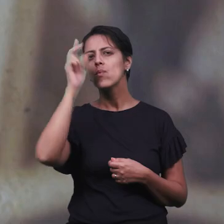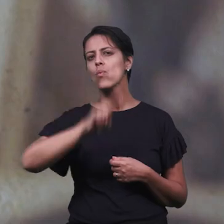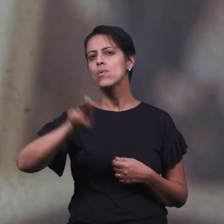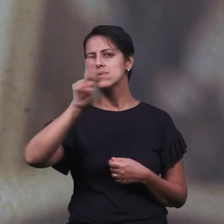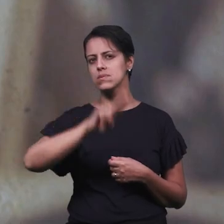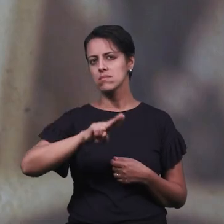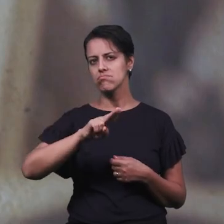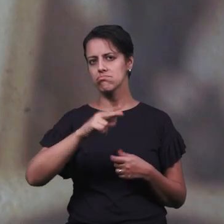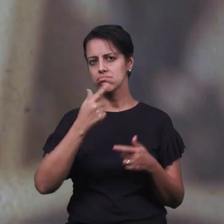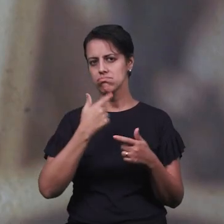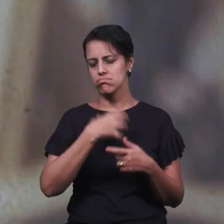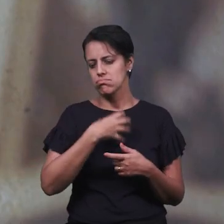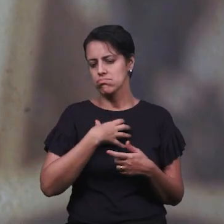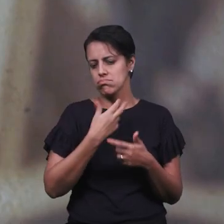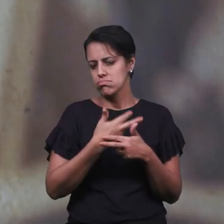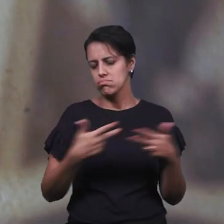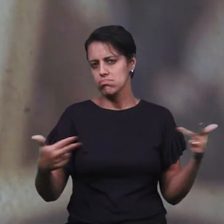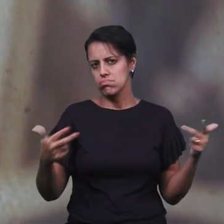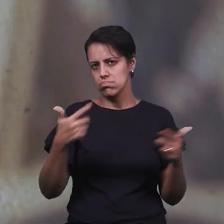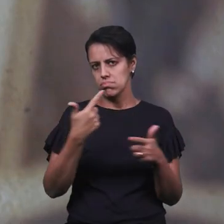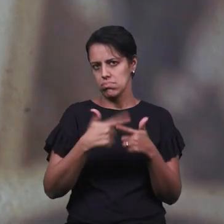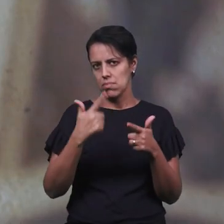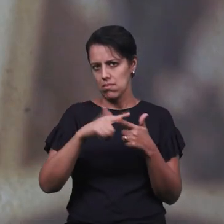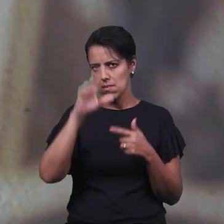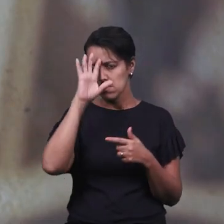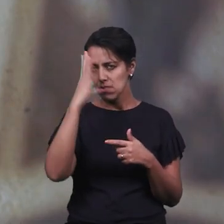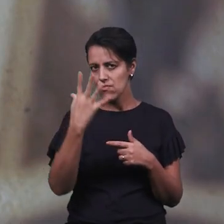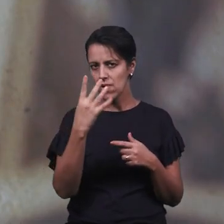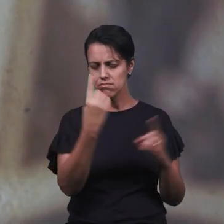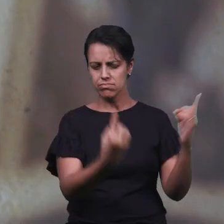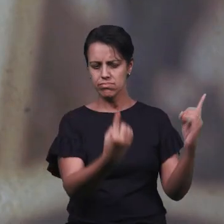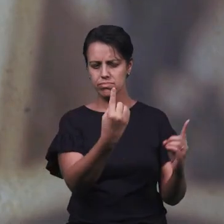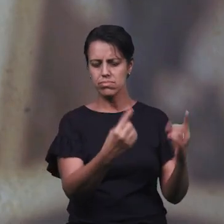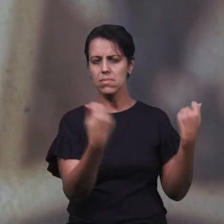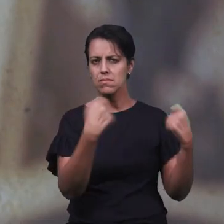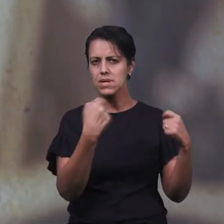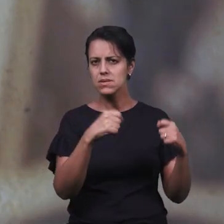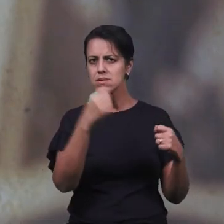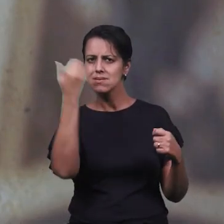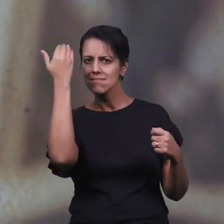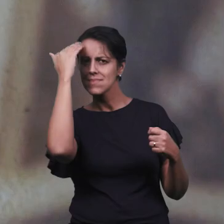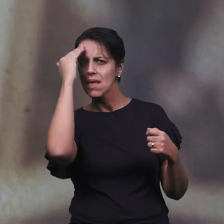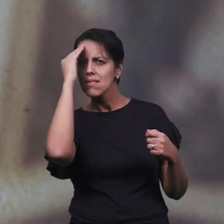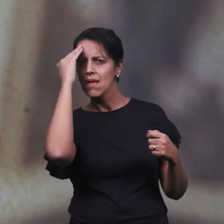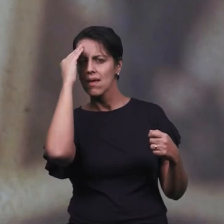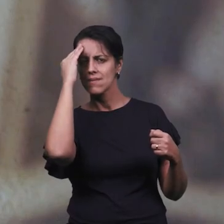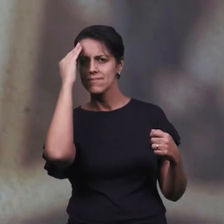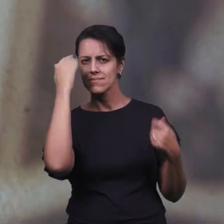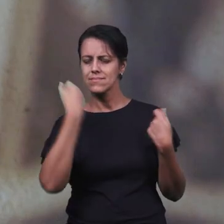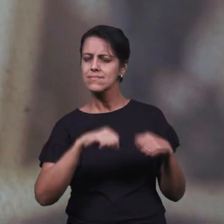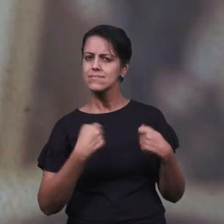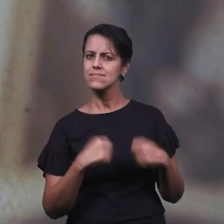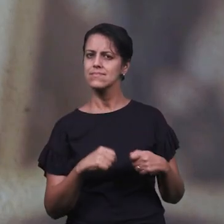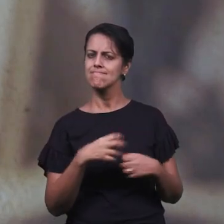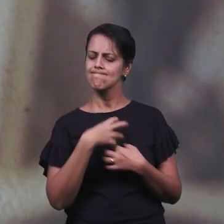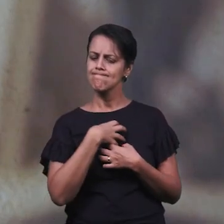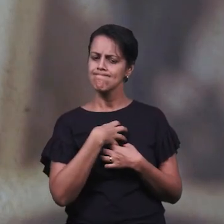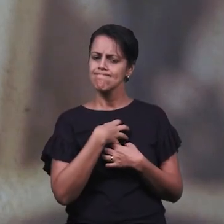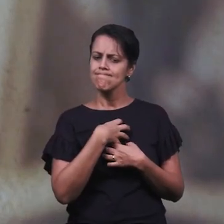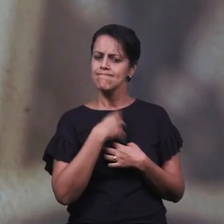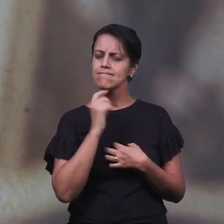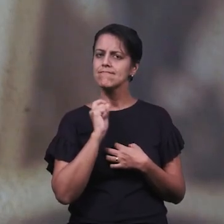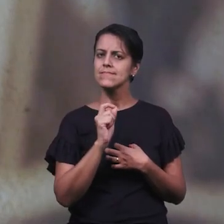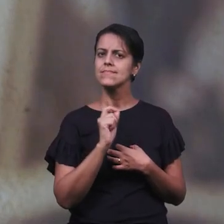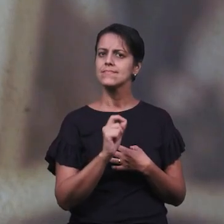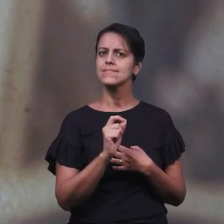recurso, as partes, elas precisam estar com esse interesse, imbuídas com o sentimento, com o desejo